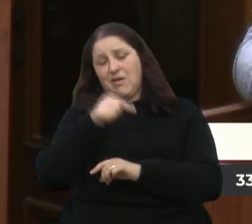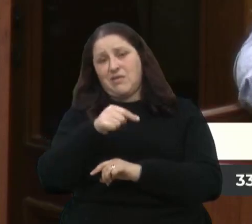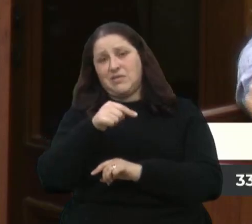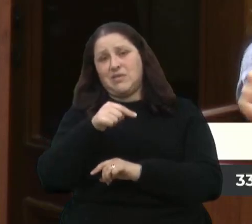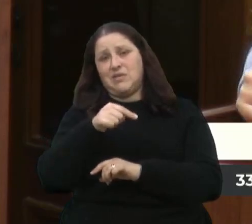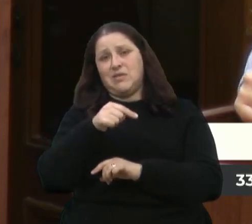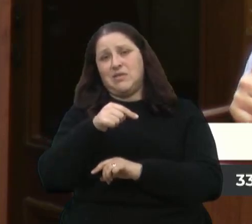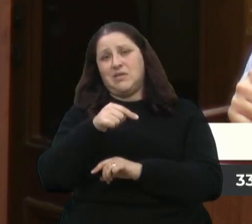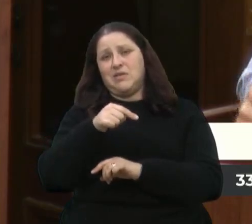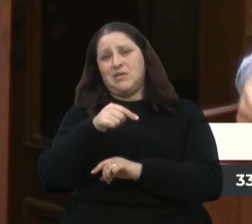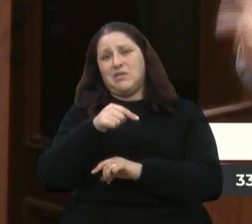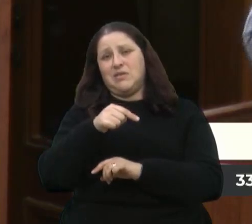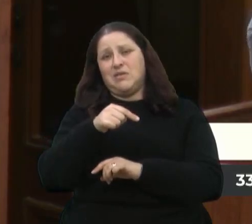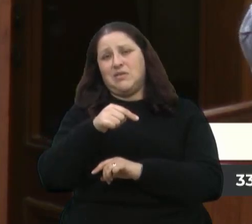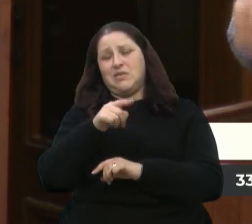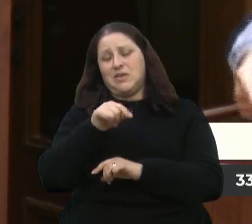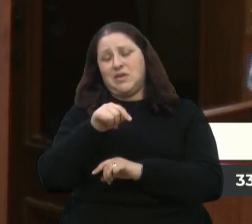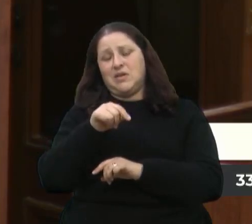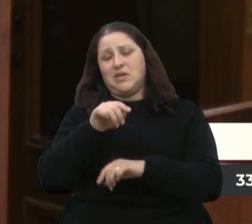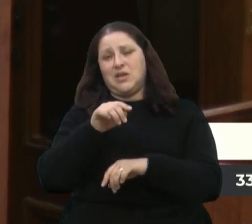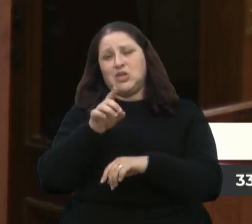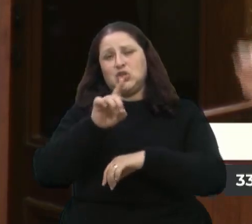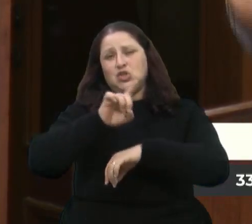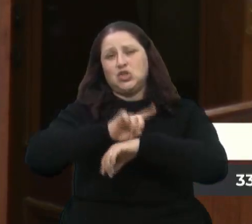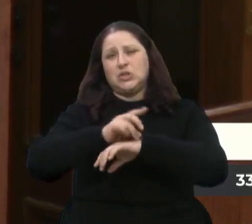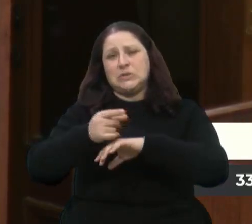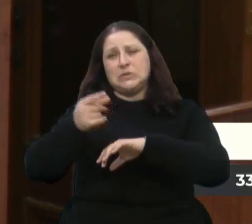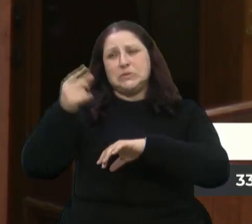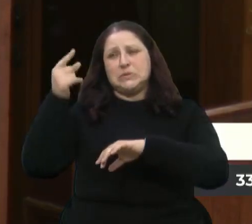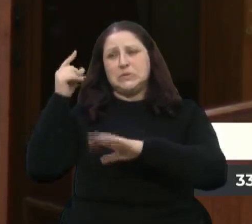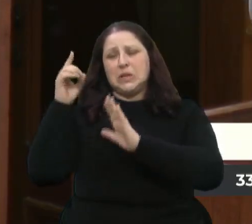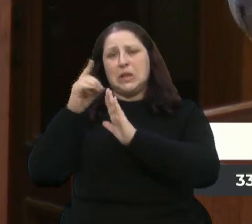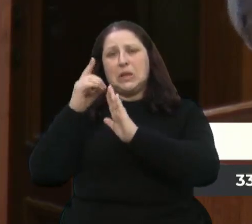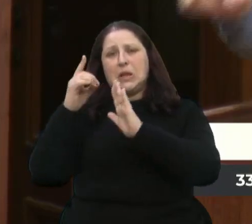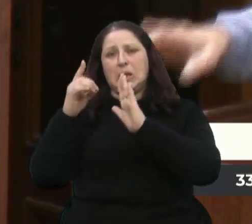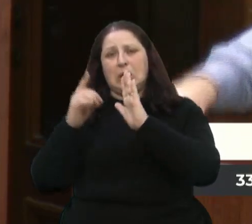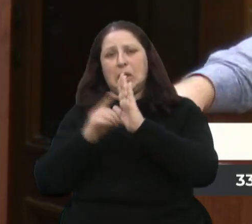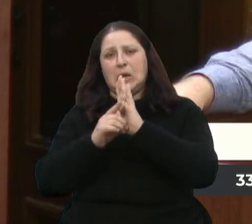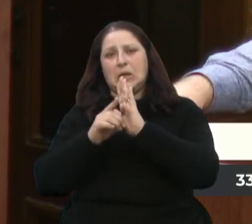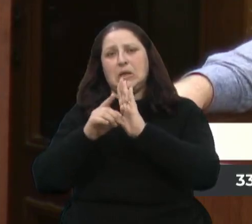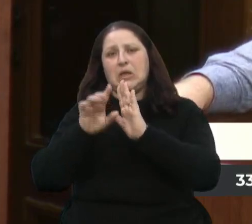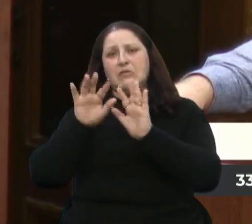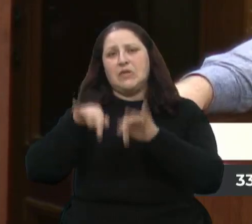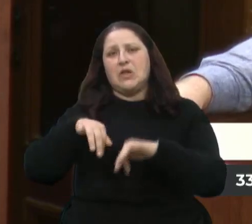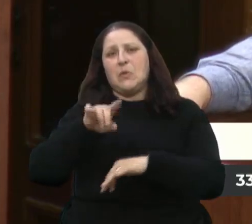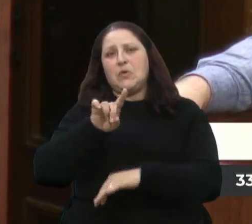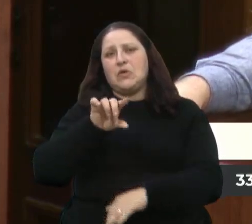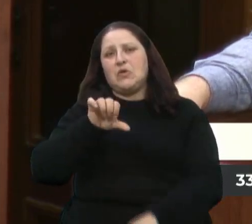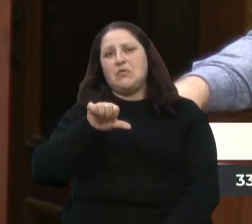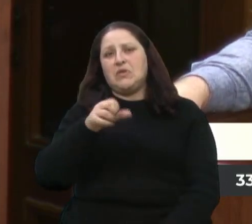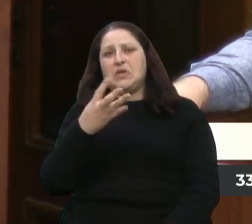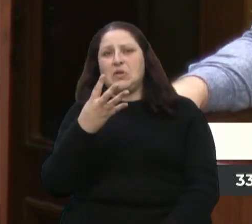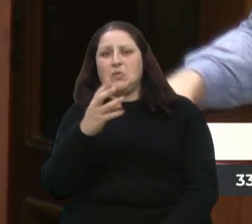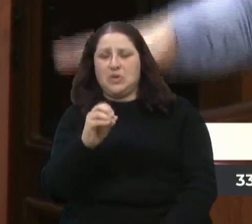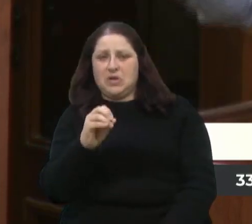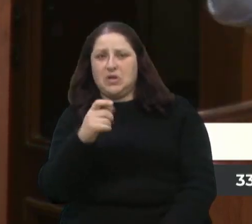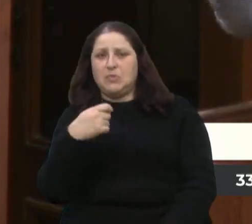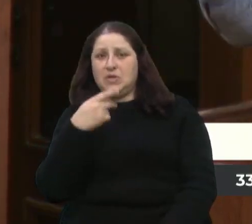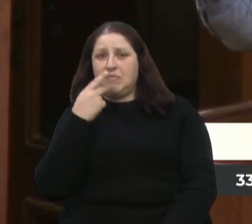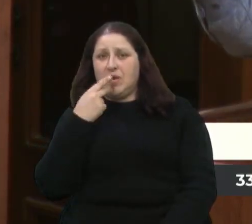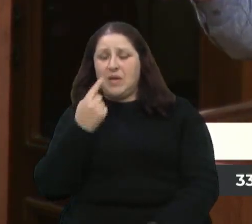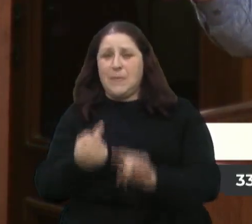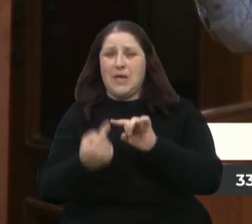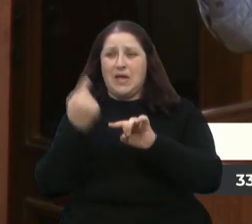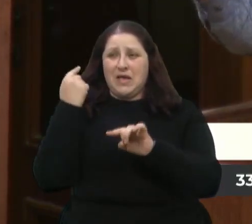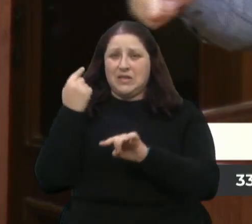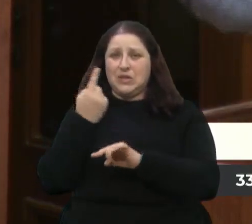essas que datam lá no final da década de 40. Porque cabe nós salientarmos que lá no final